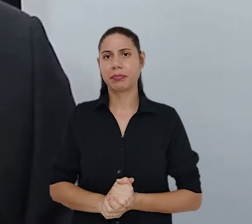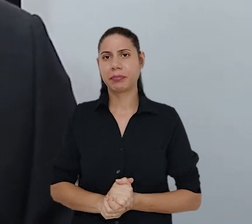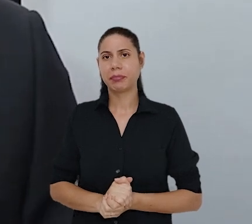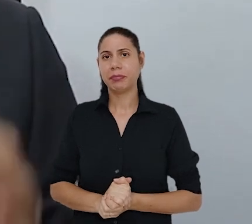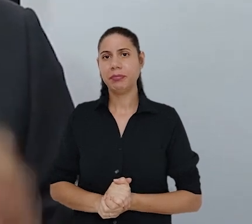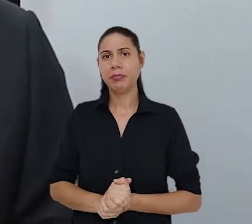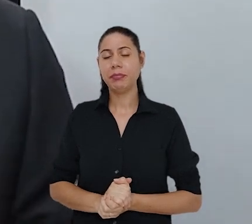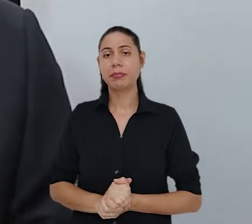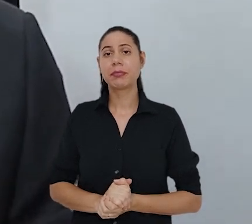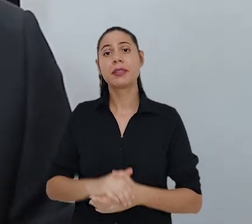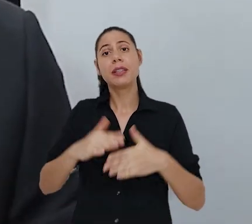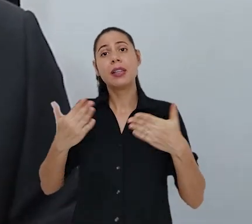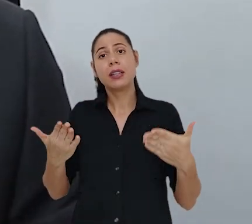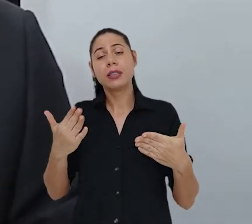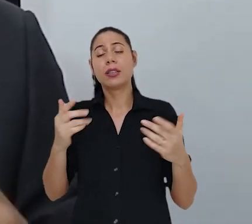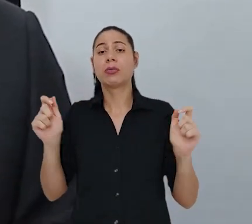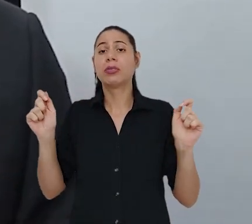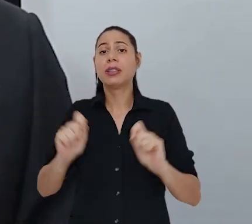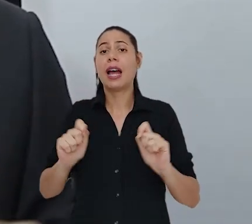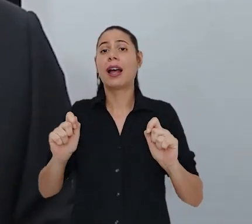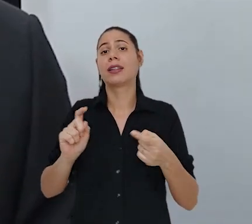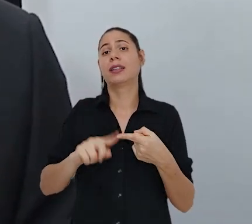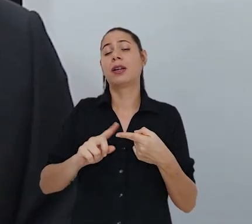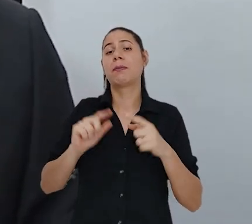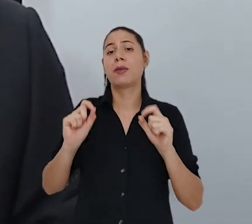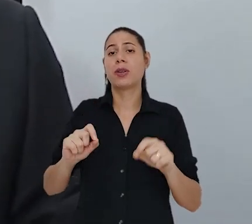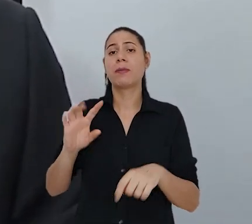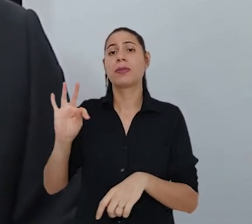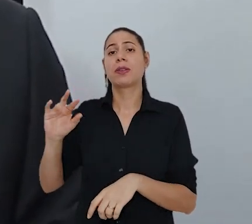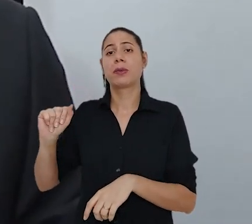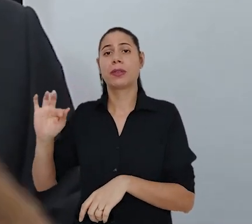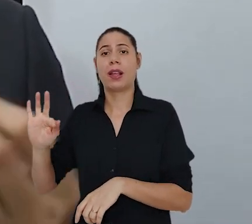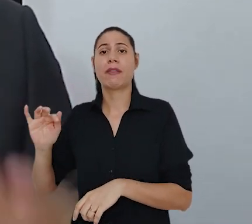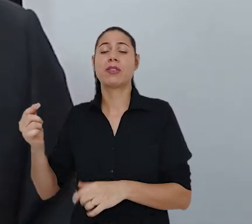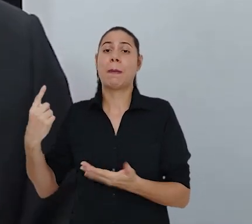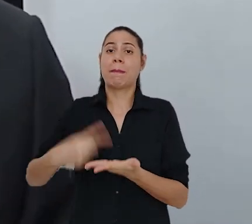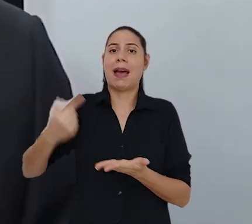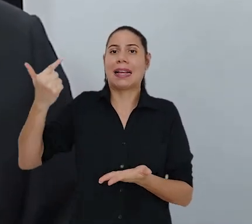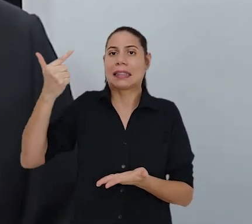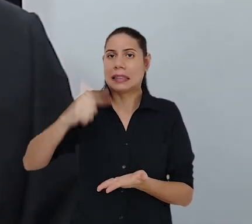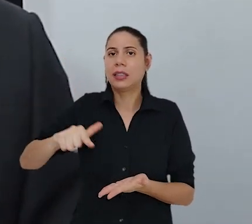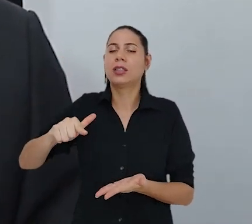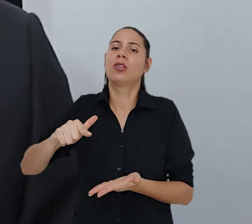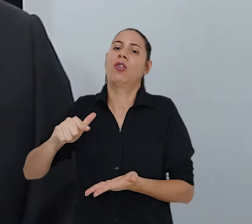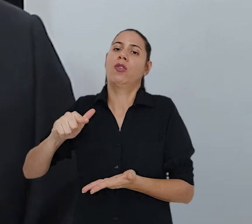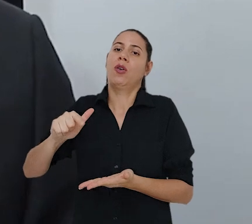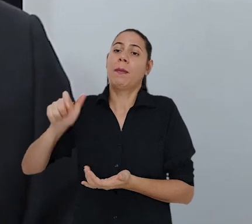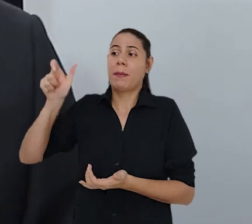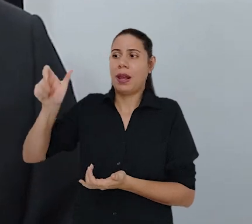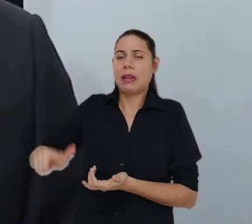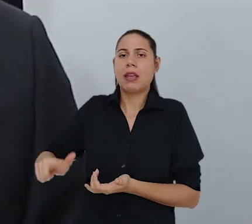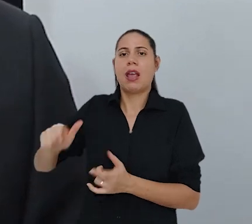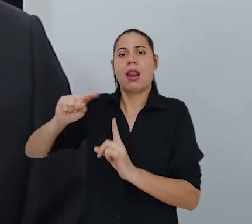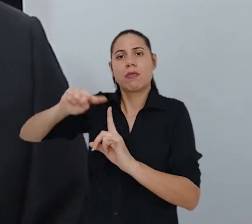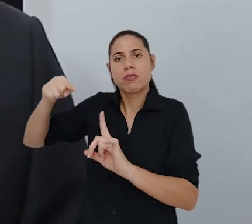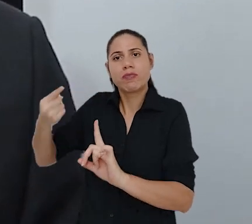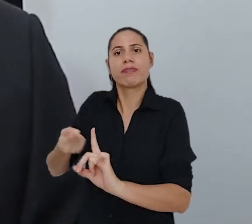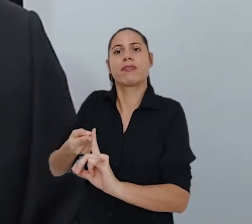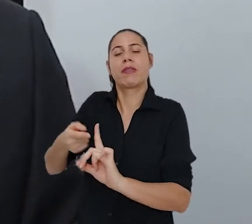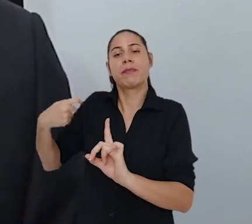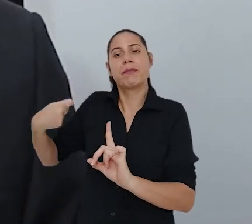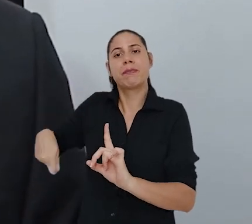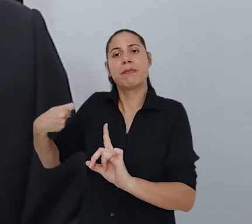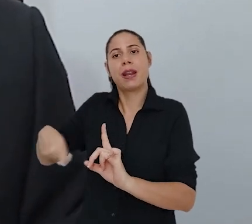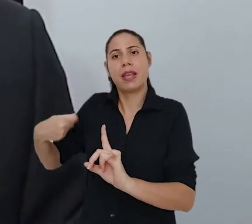etapa. Nesses termos, é possível também que o TAF seja remarcado para aquelas situações onde a